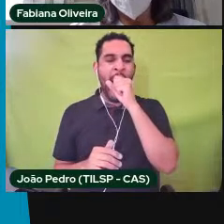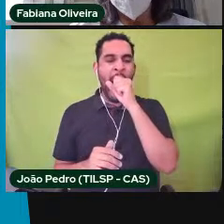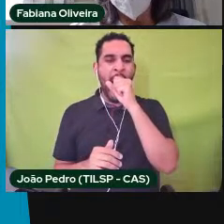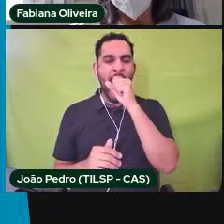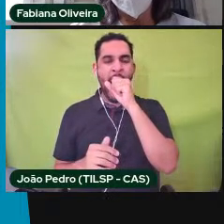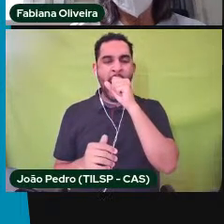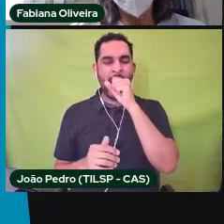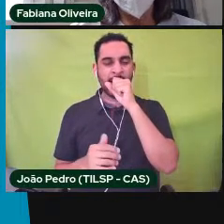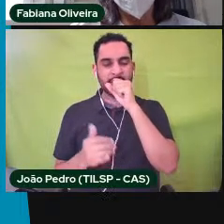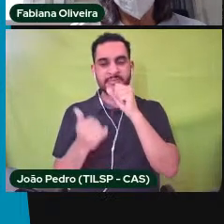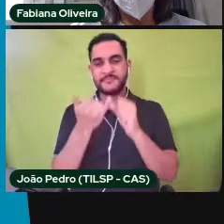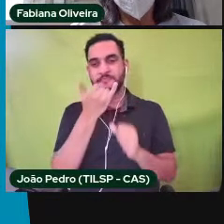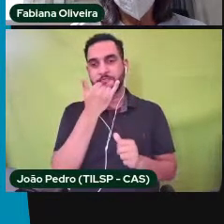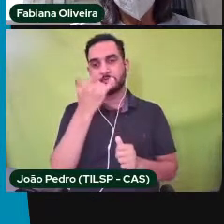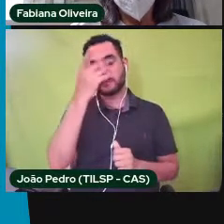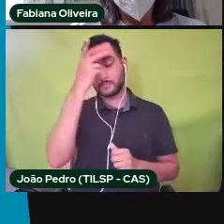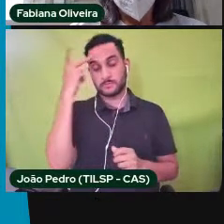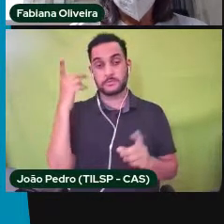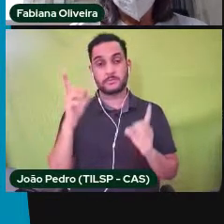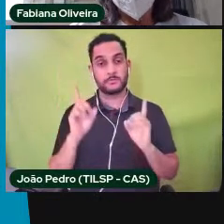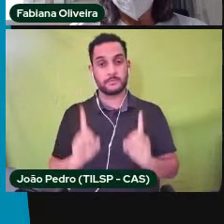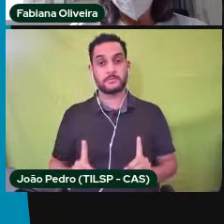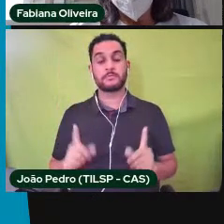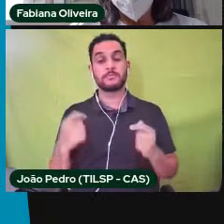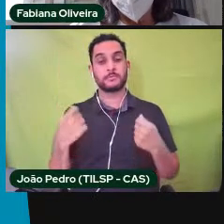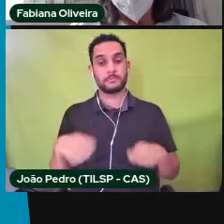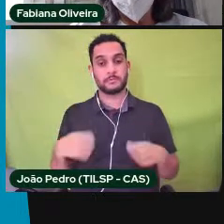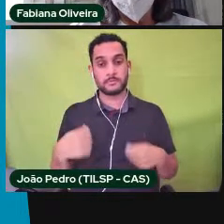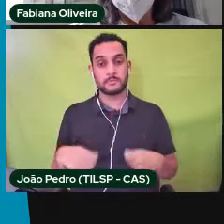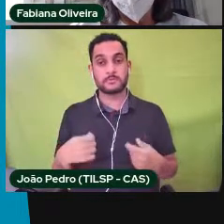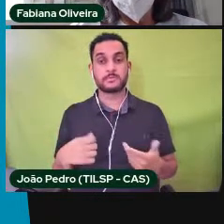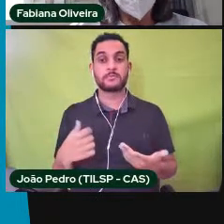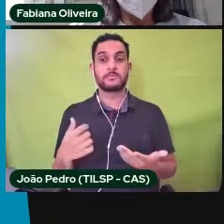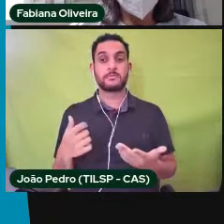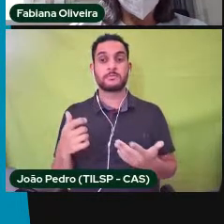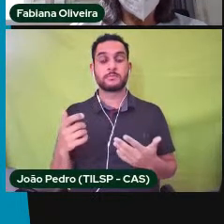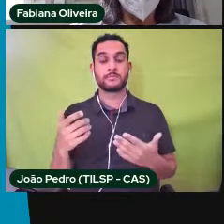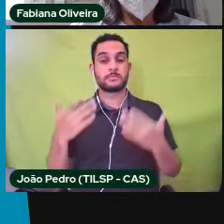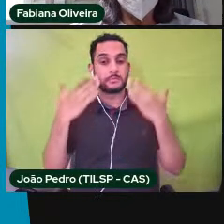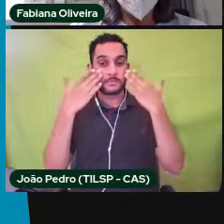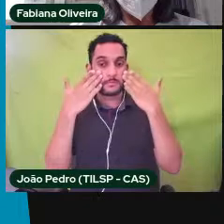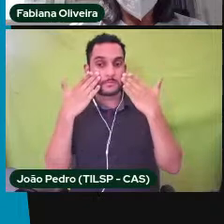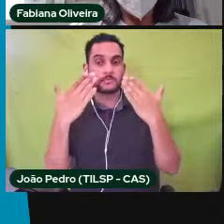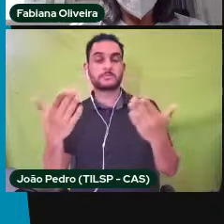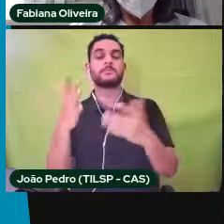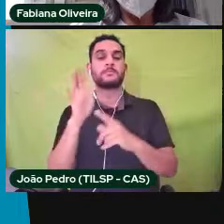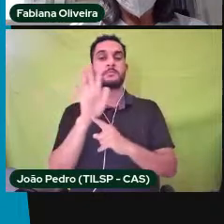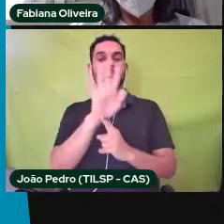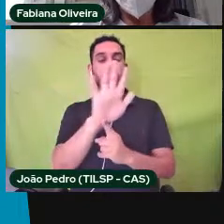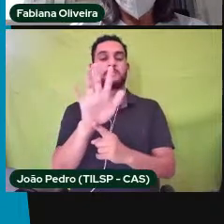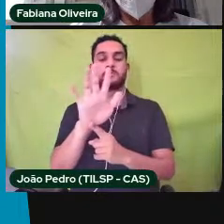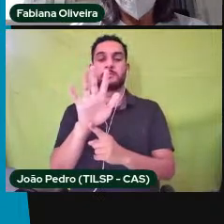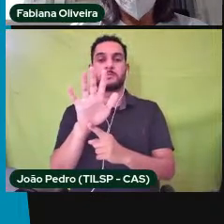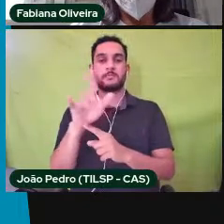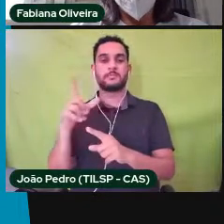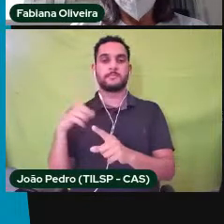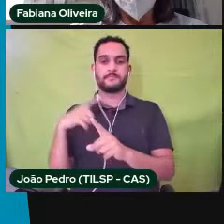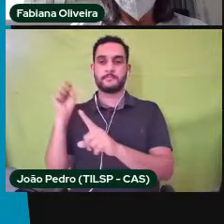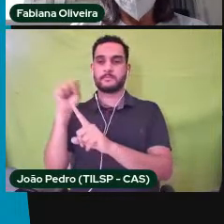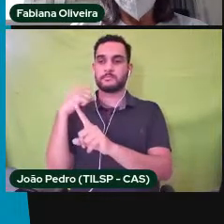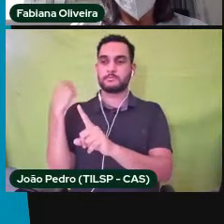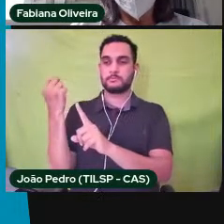saíram ou estão saindo e precisam sair daquele modelo de uma sociedade que a